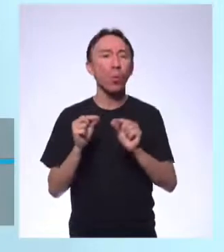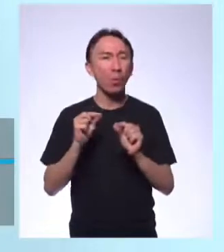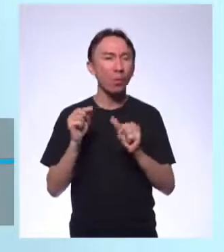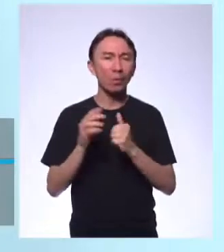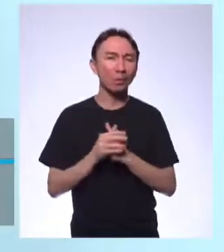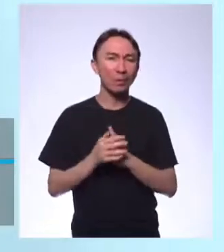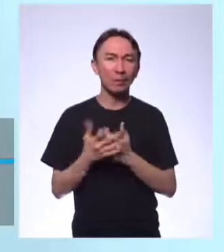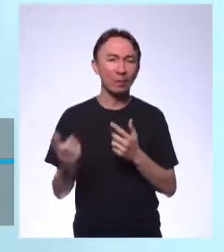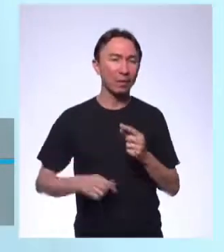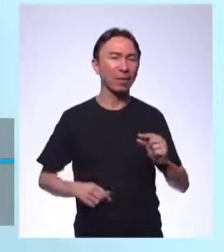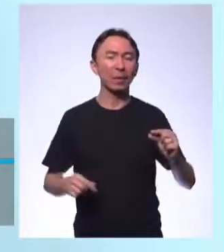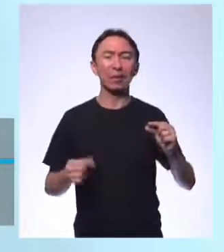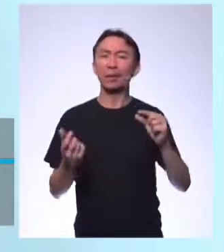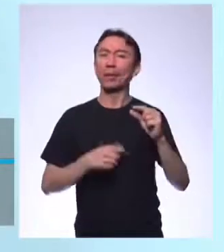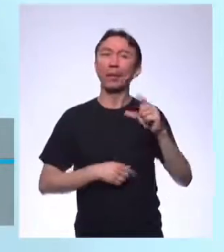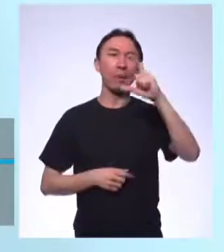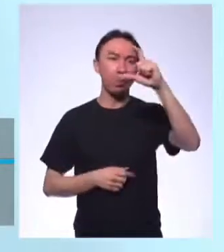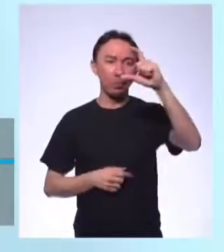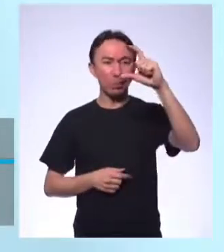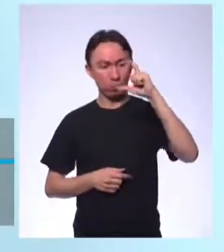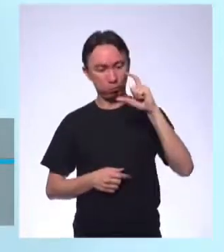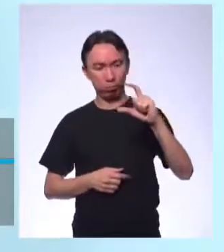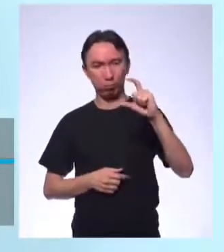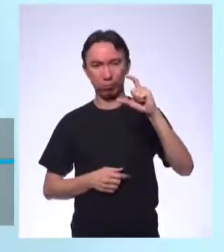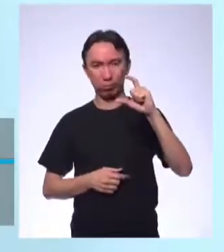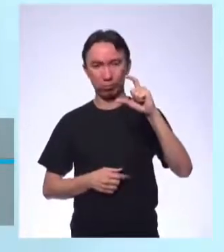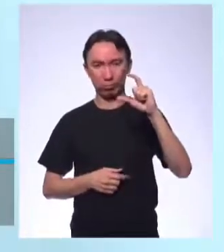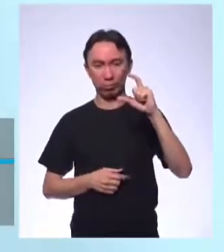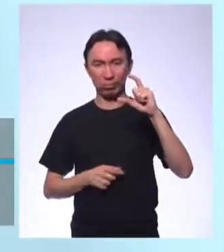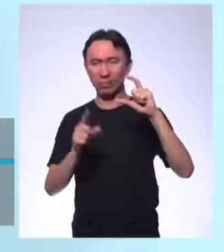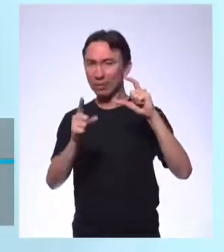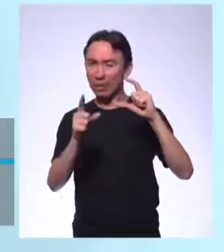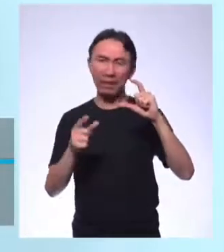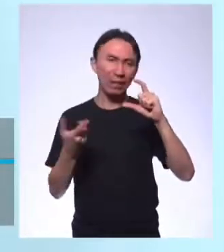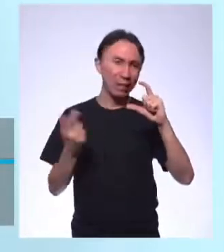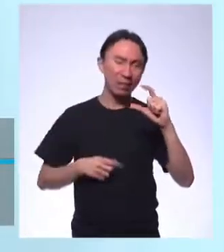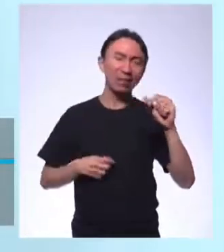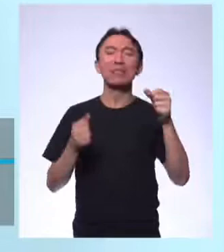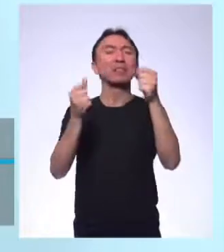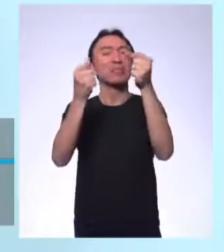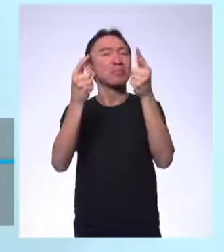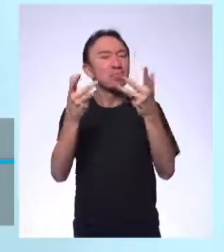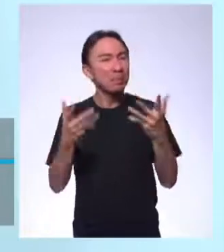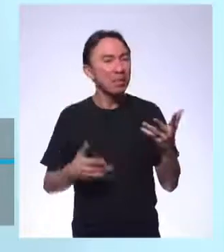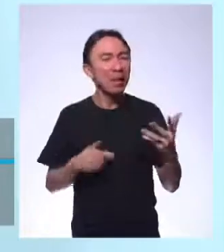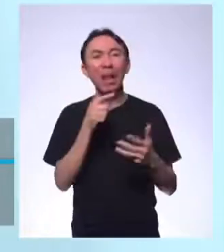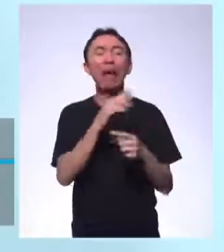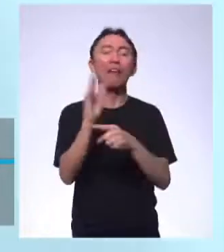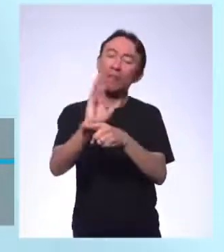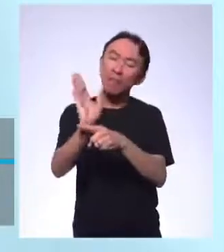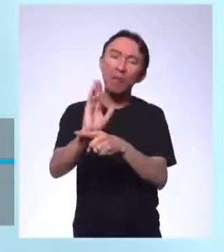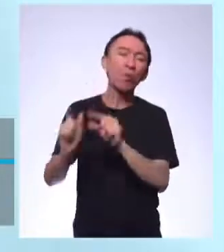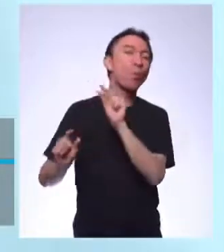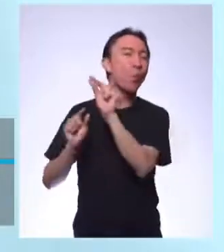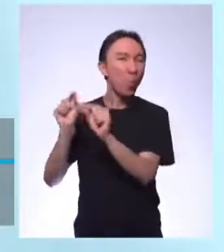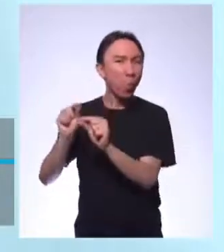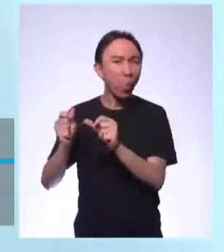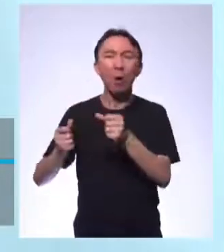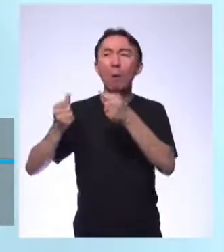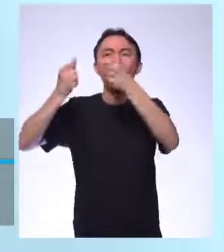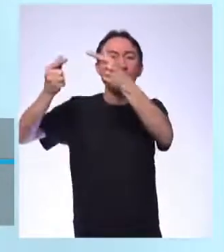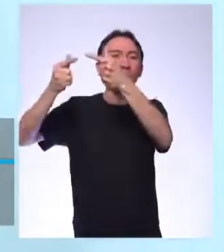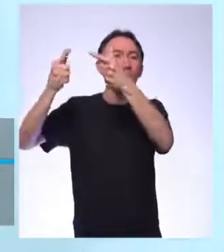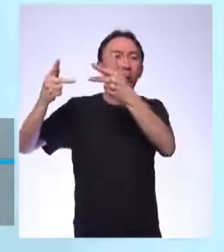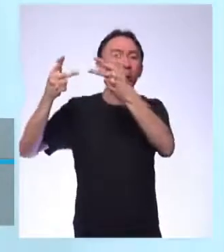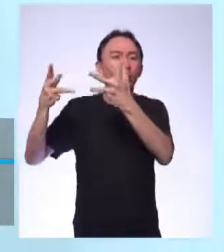ou dois parágrafos, vocês vão contando aí a problemática do filme, vão descrevendo a narrativa do filme. Então, no primeiro parágrafo